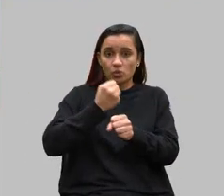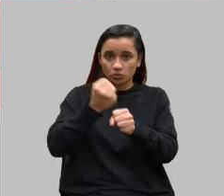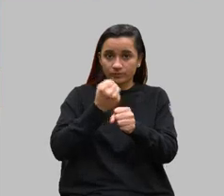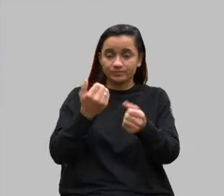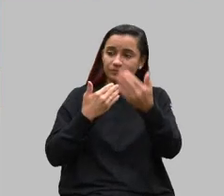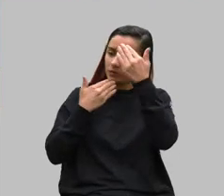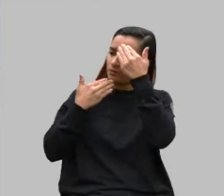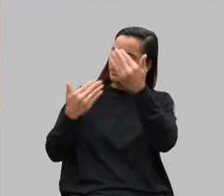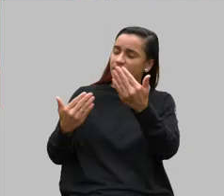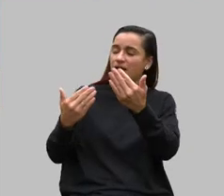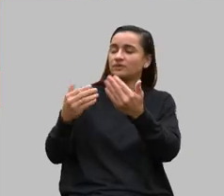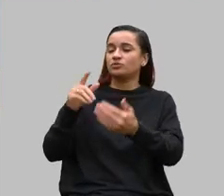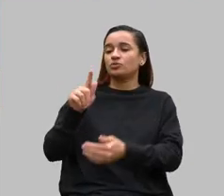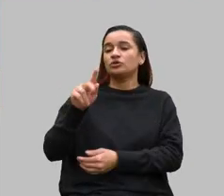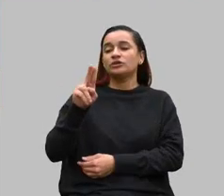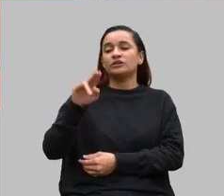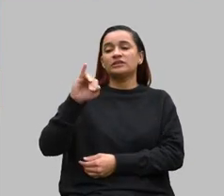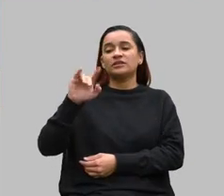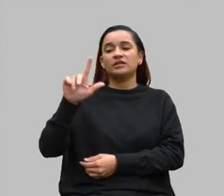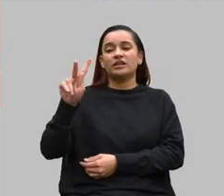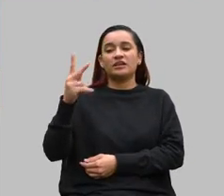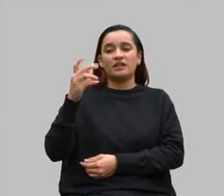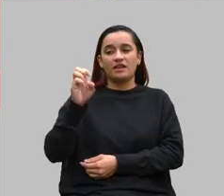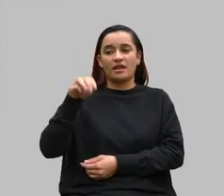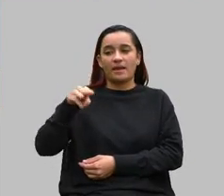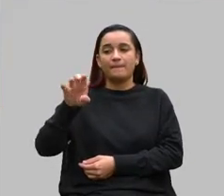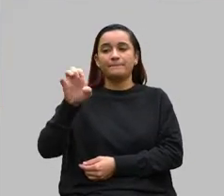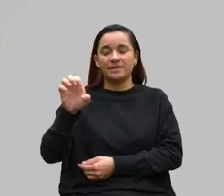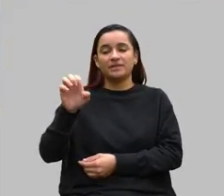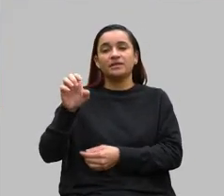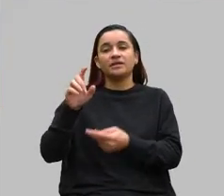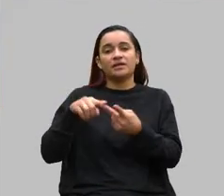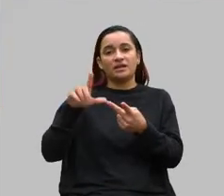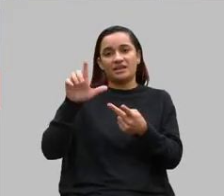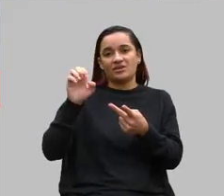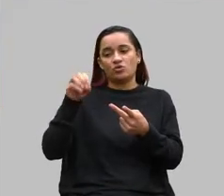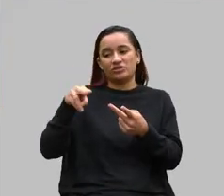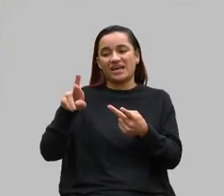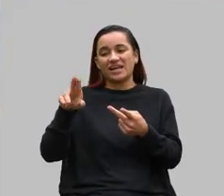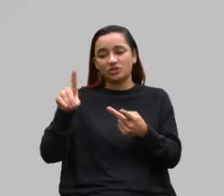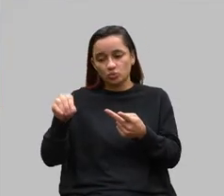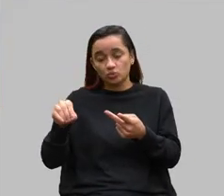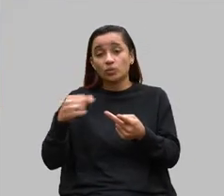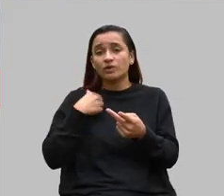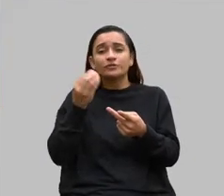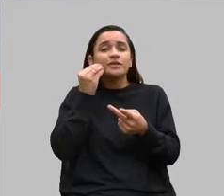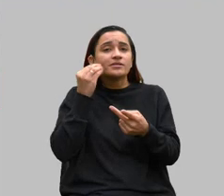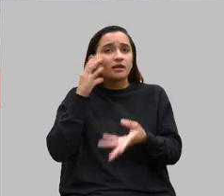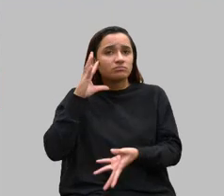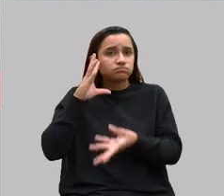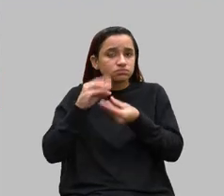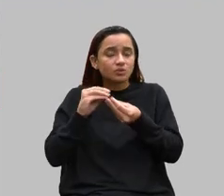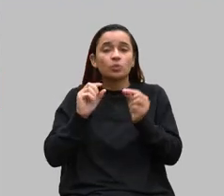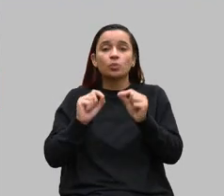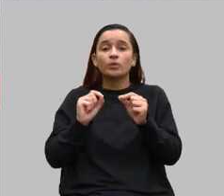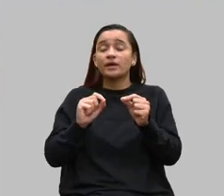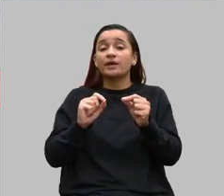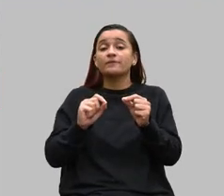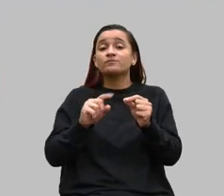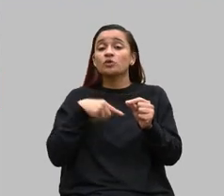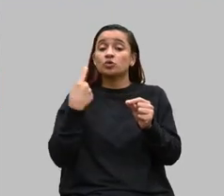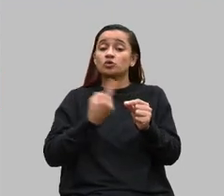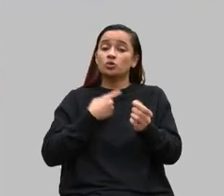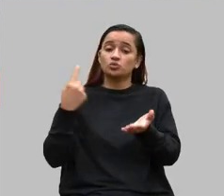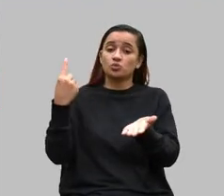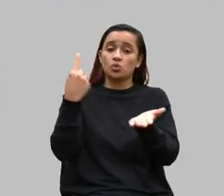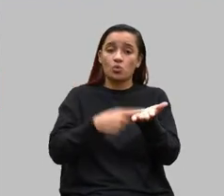Guilherme Leonardo e deputado eu vou ser breve aqui eu queria só tentar né sintetizar os nossos compromissos